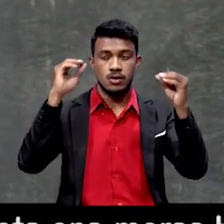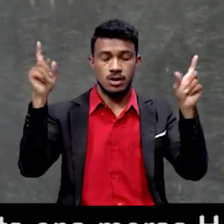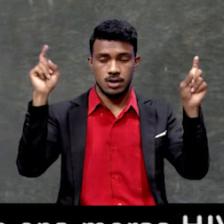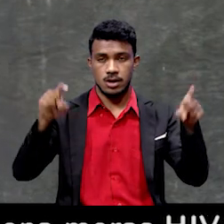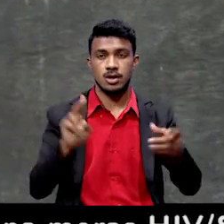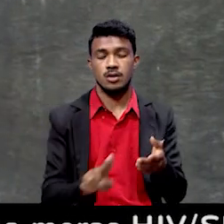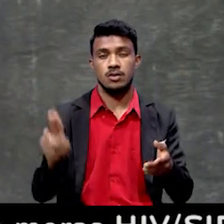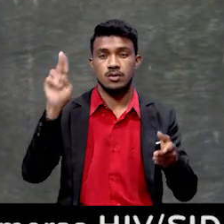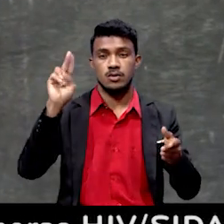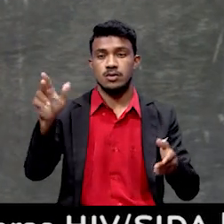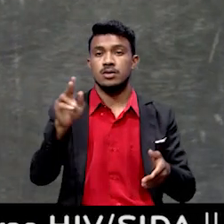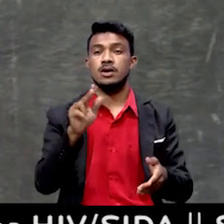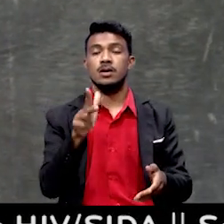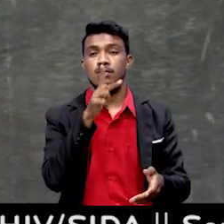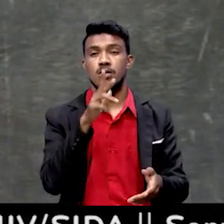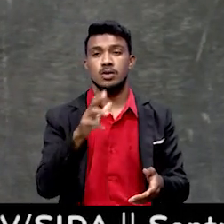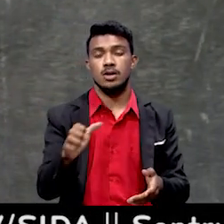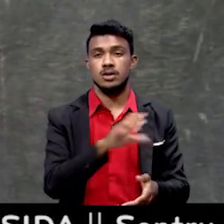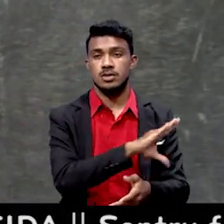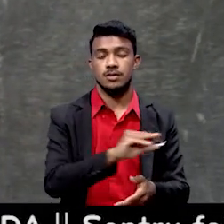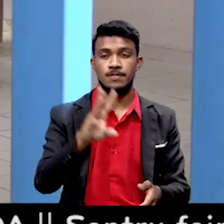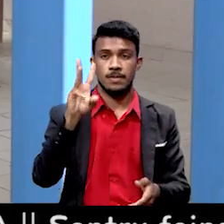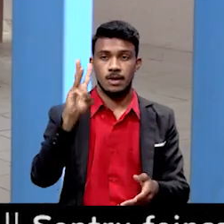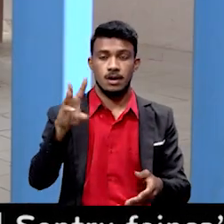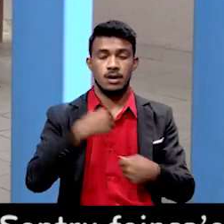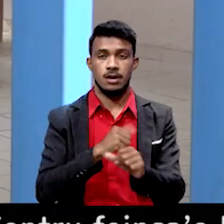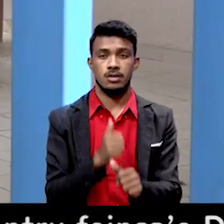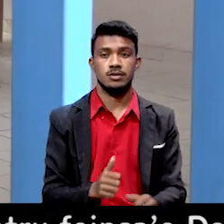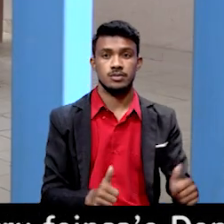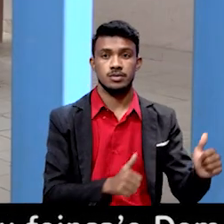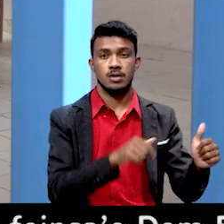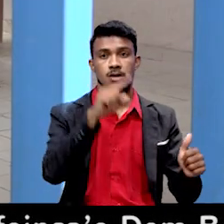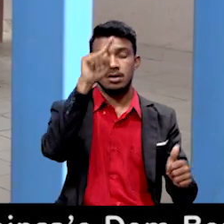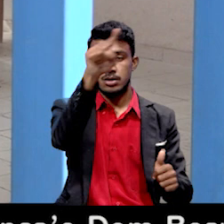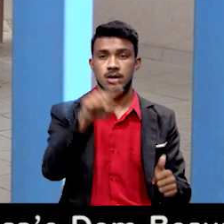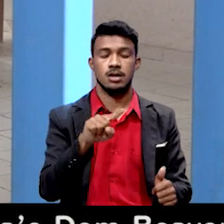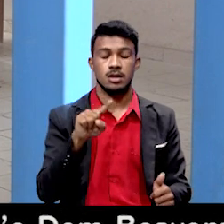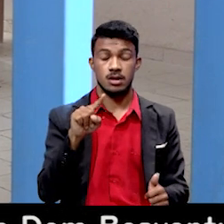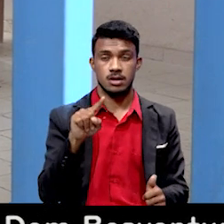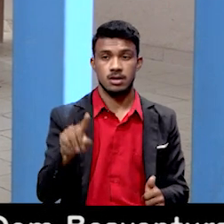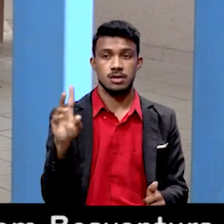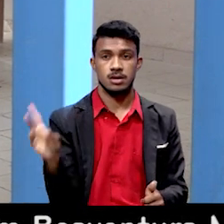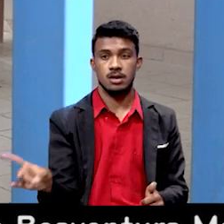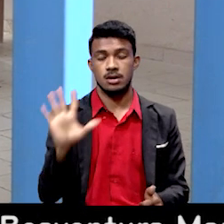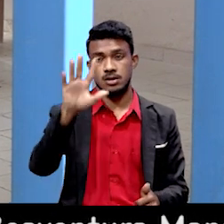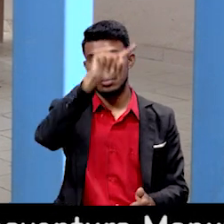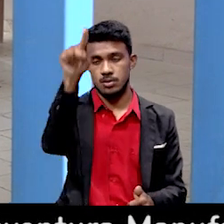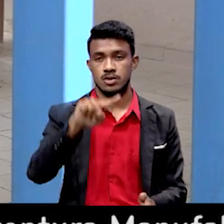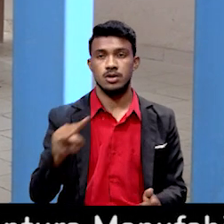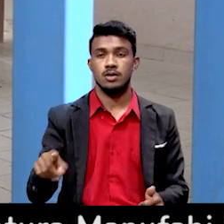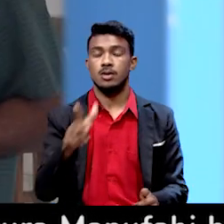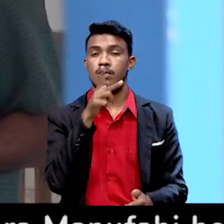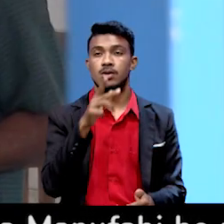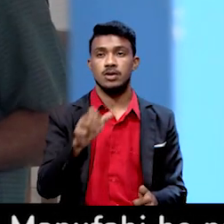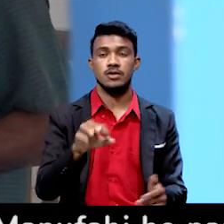quarta classe, mas to sexto classe, né? Aplica 75% usa português. Formação na linha